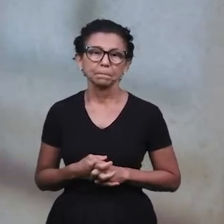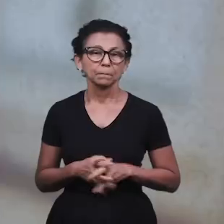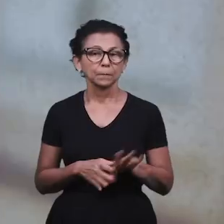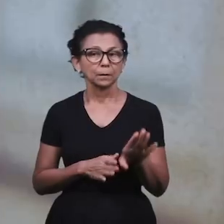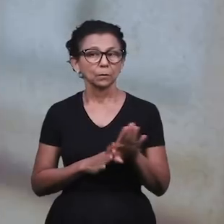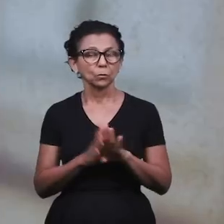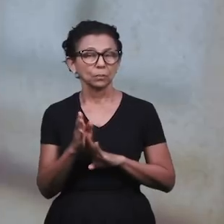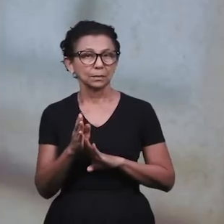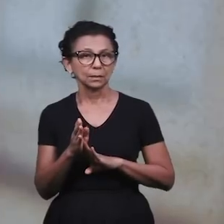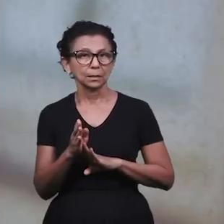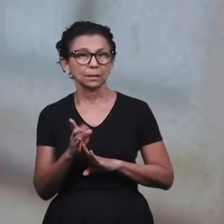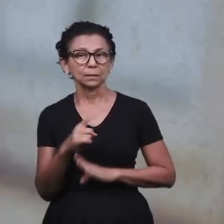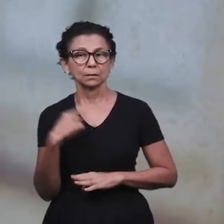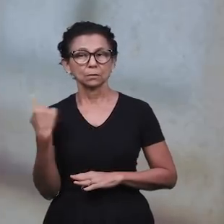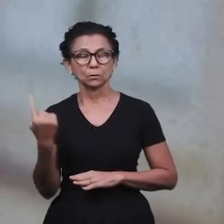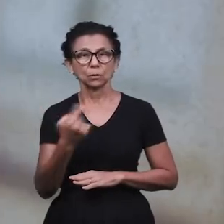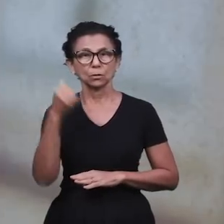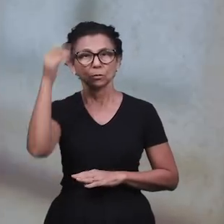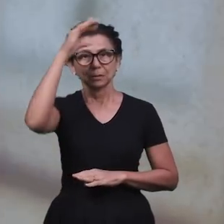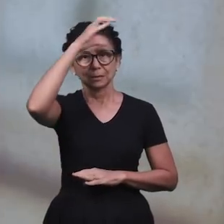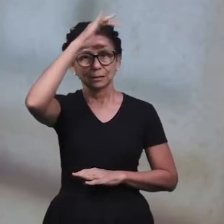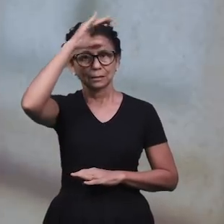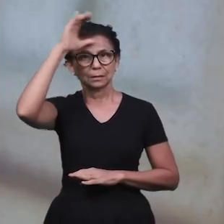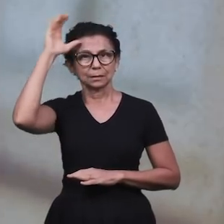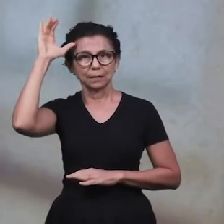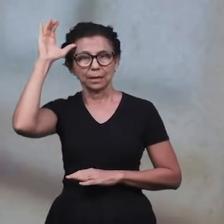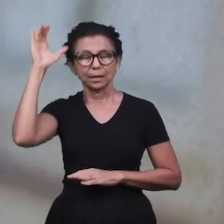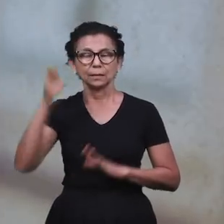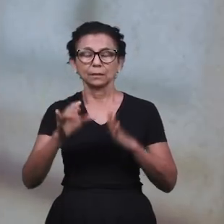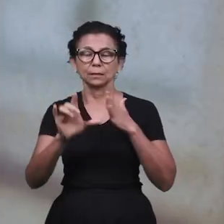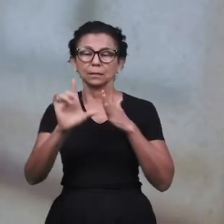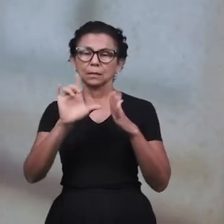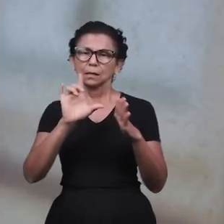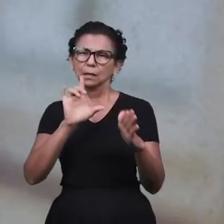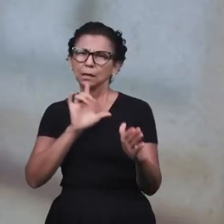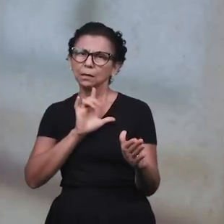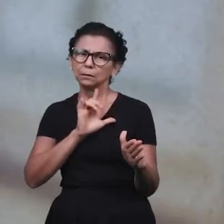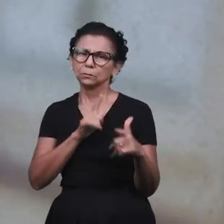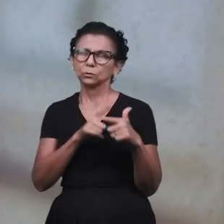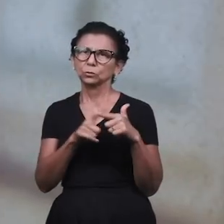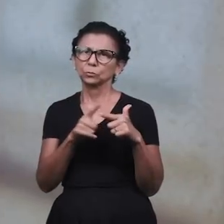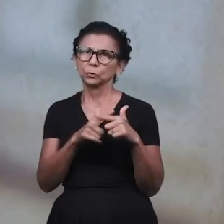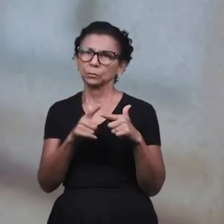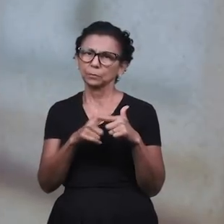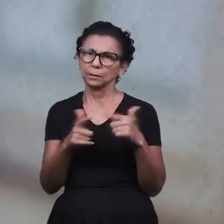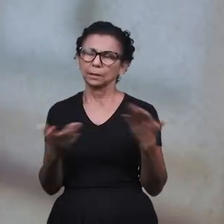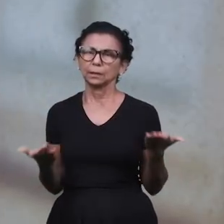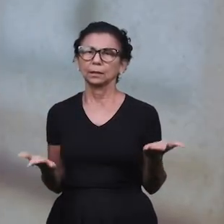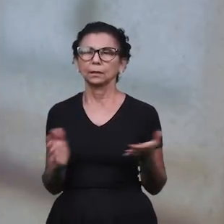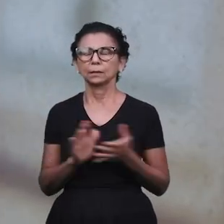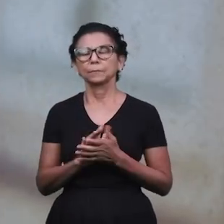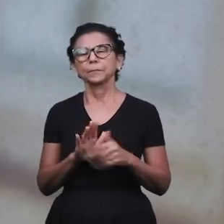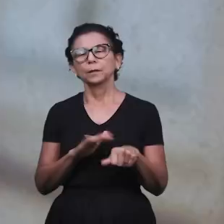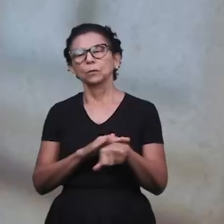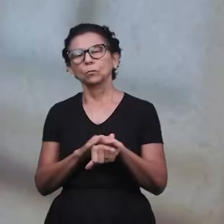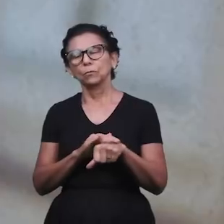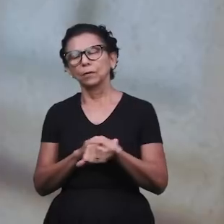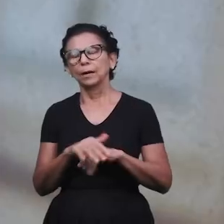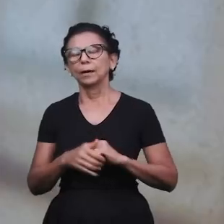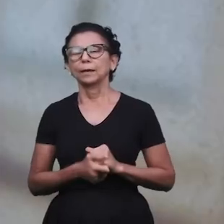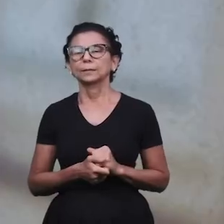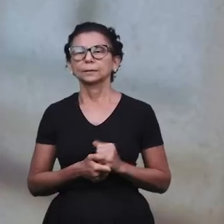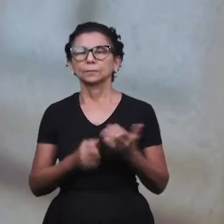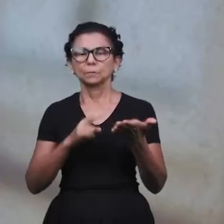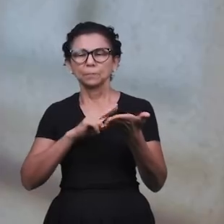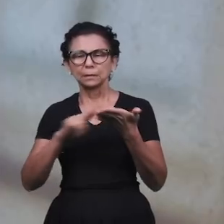aconselhamos os nossos clientes, antes de uma demanda, que converse, que mande um e-mail, que mande uma